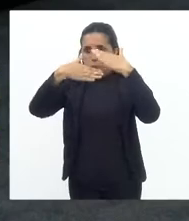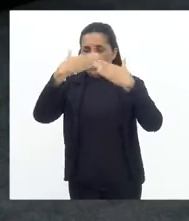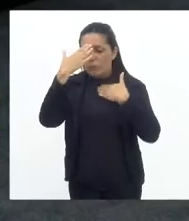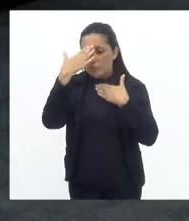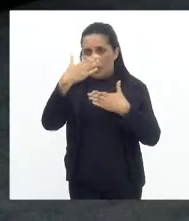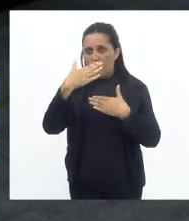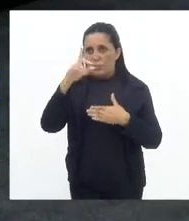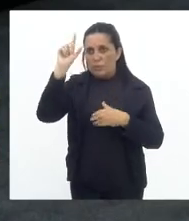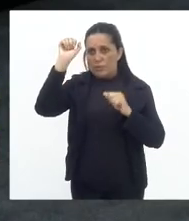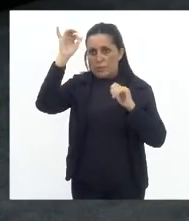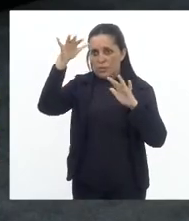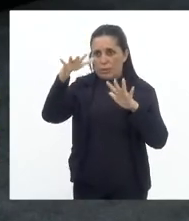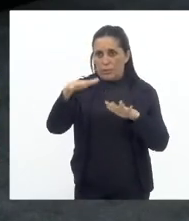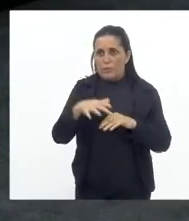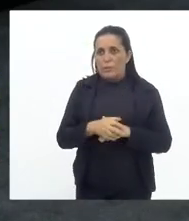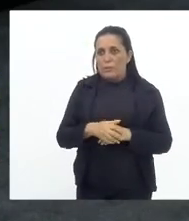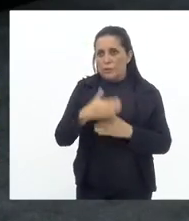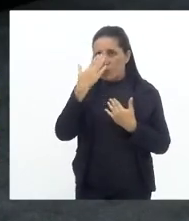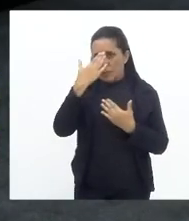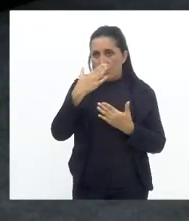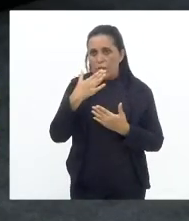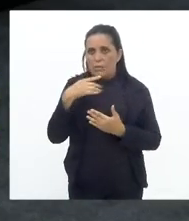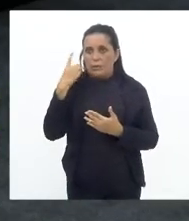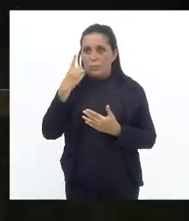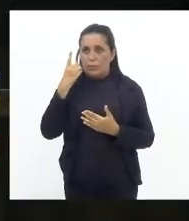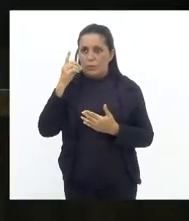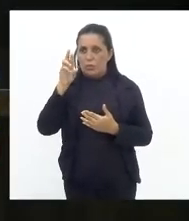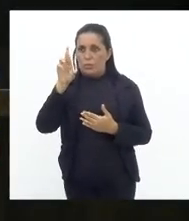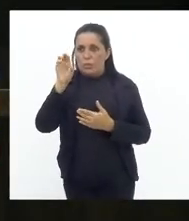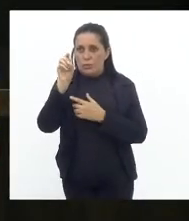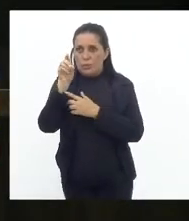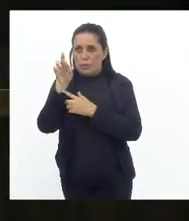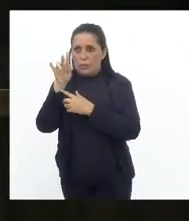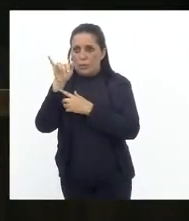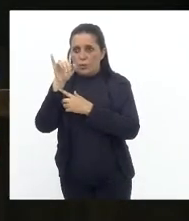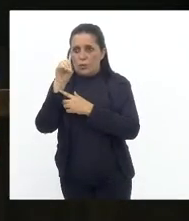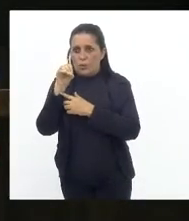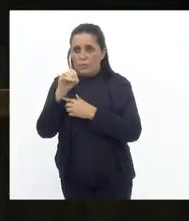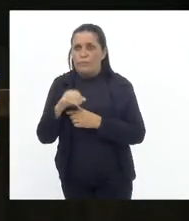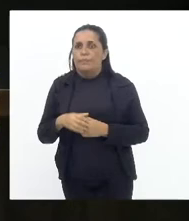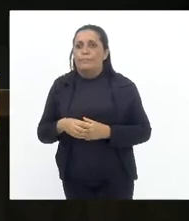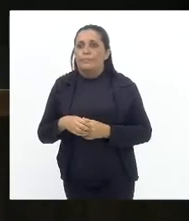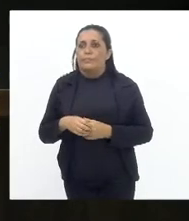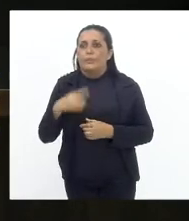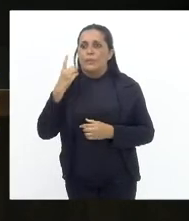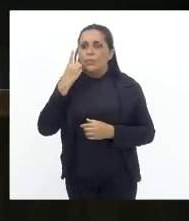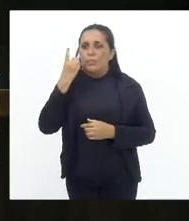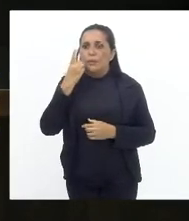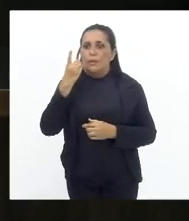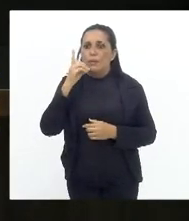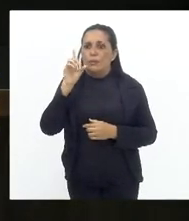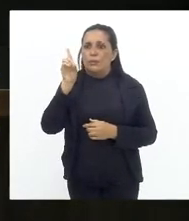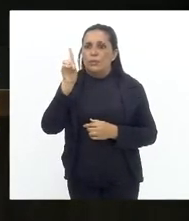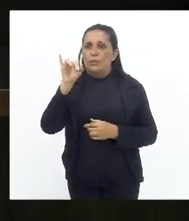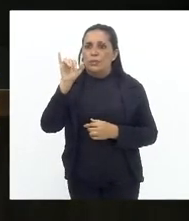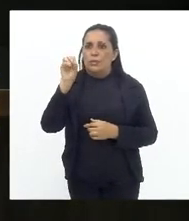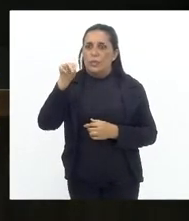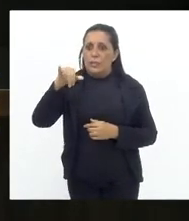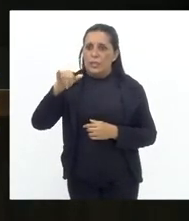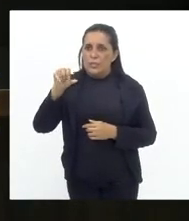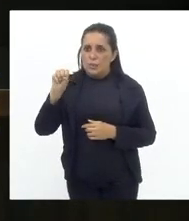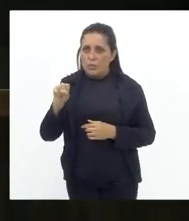dito muito obrigado que Deus nos abençoe muito obrigado Deputado Rodrigo Deputado Dionísio Lins e você